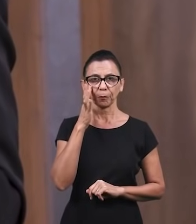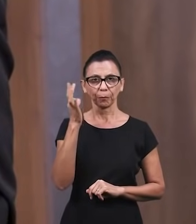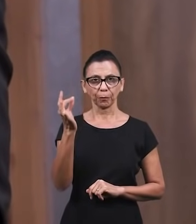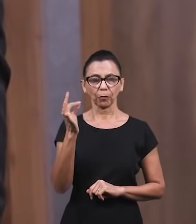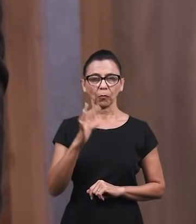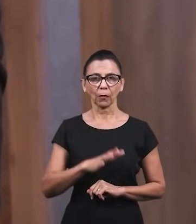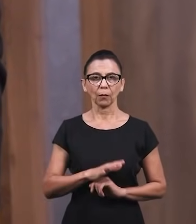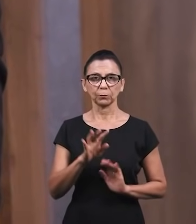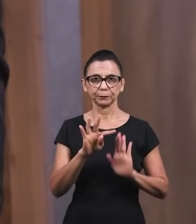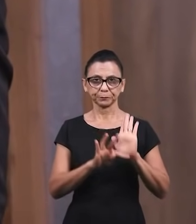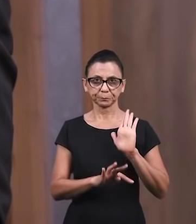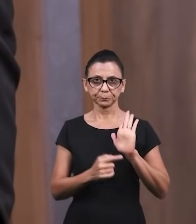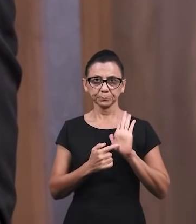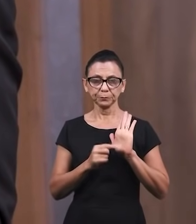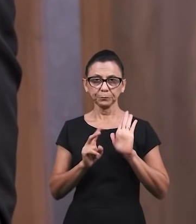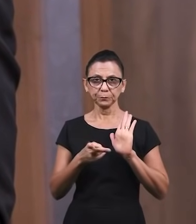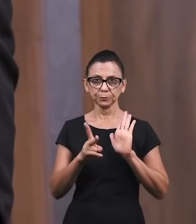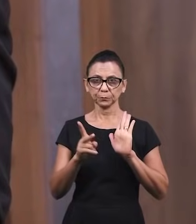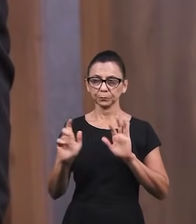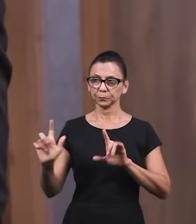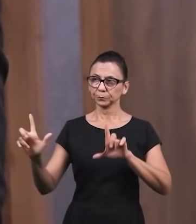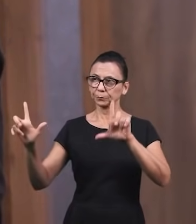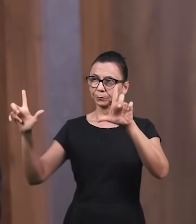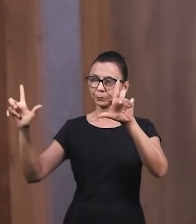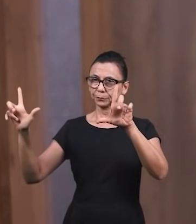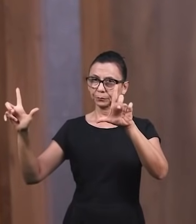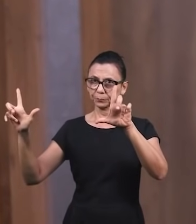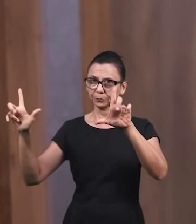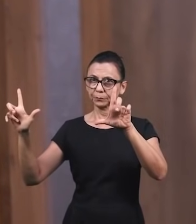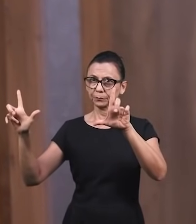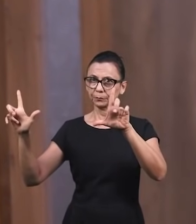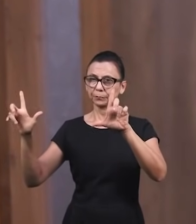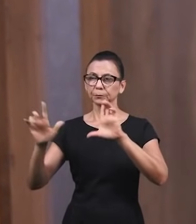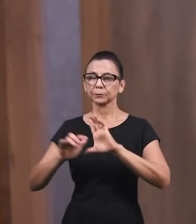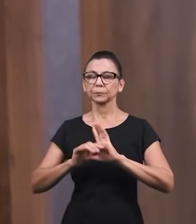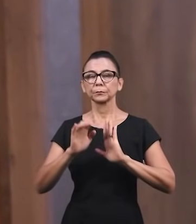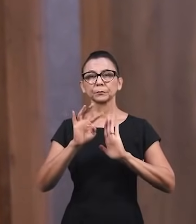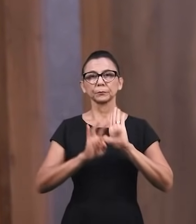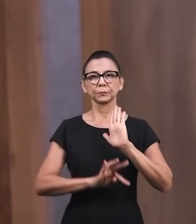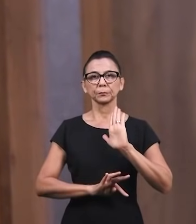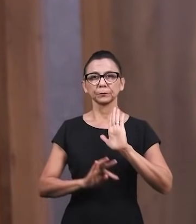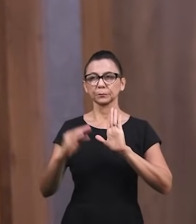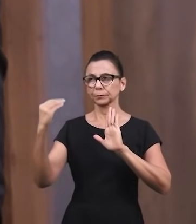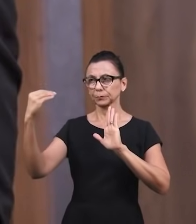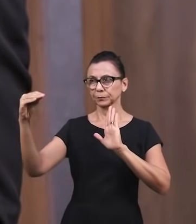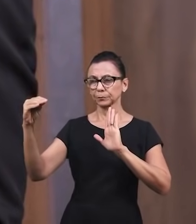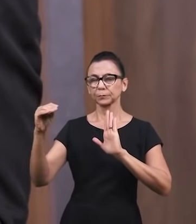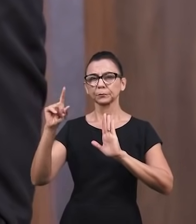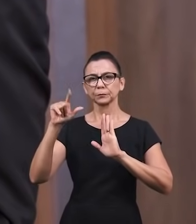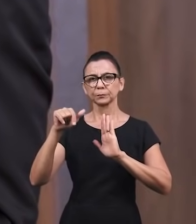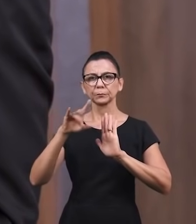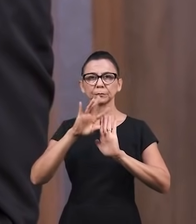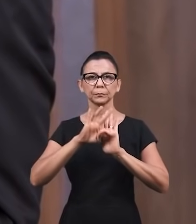Observem agora o texto que continua projetado aqui na tela, que é o texto